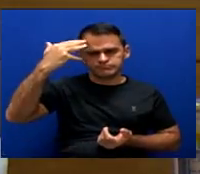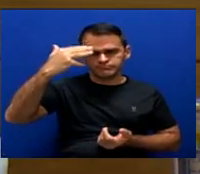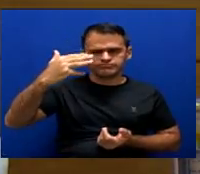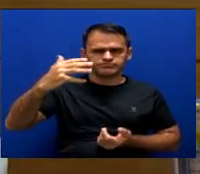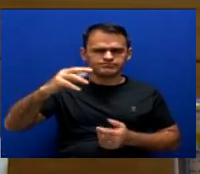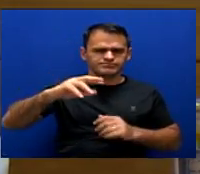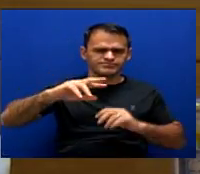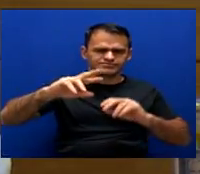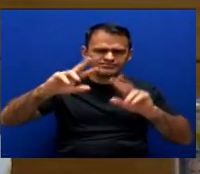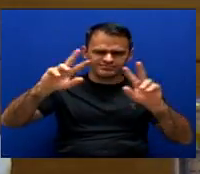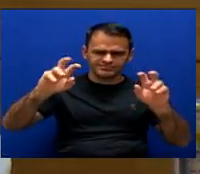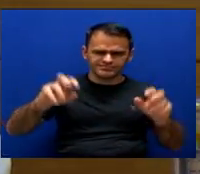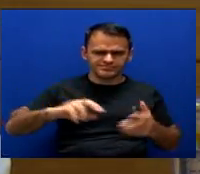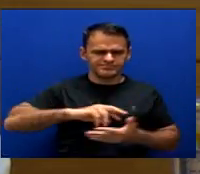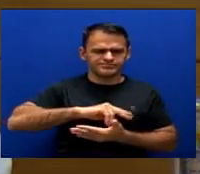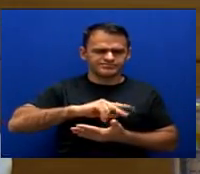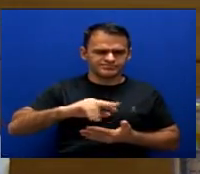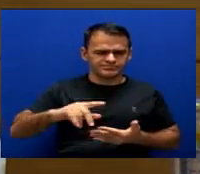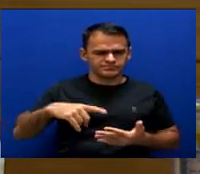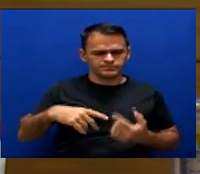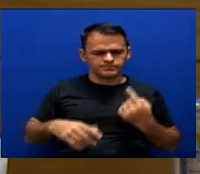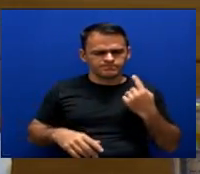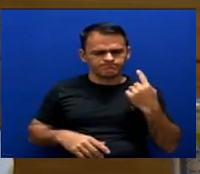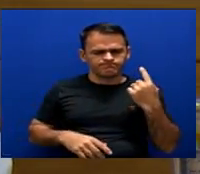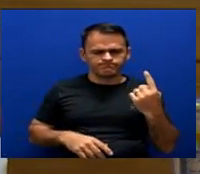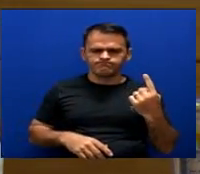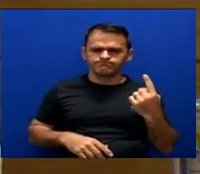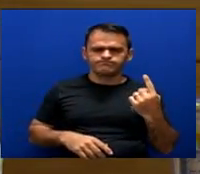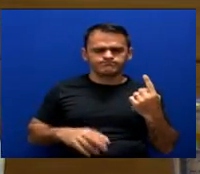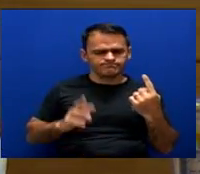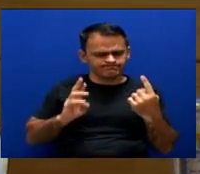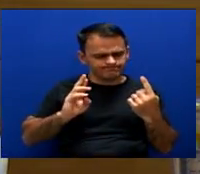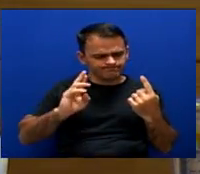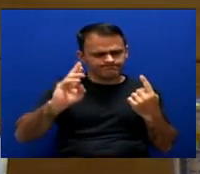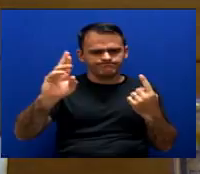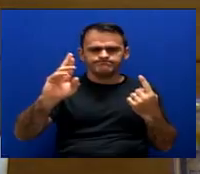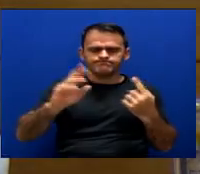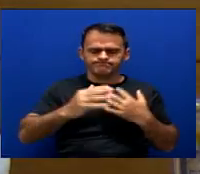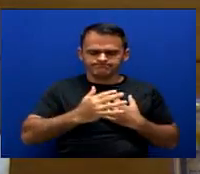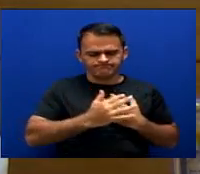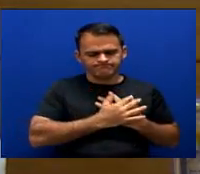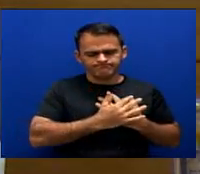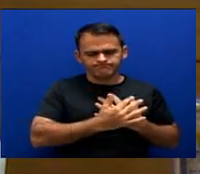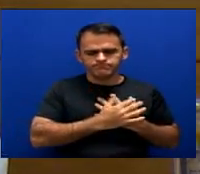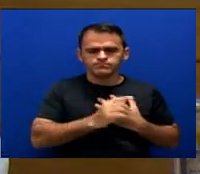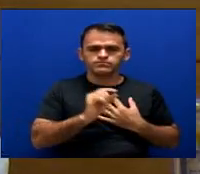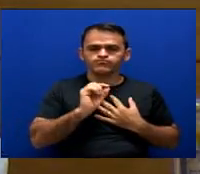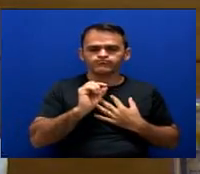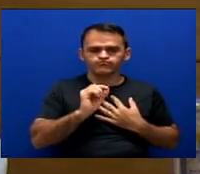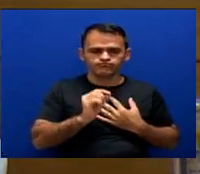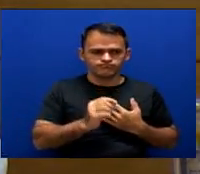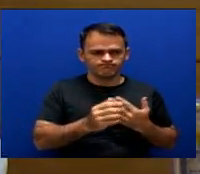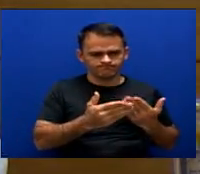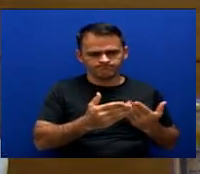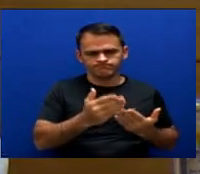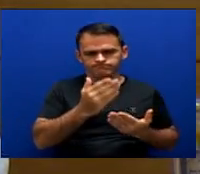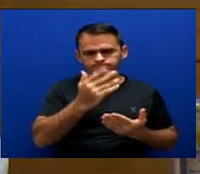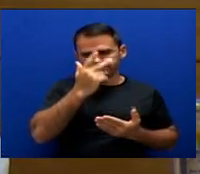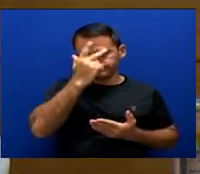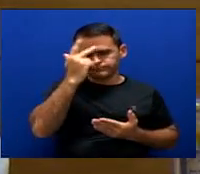uma coisa que nós temos que tratar com muito carinho muita responsabilidade é a parte dos drogaditos